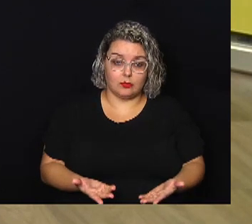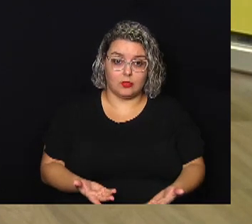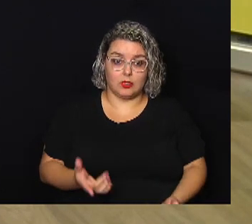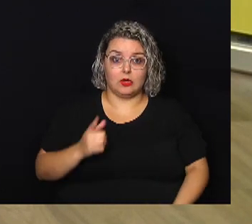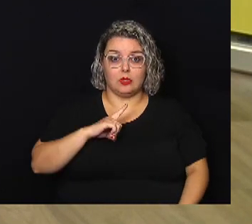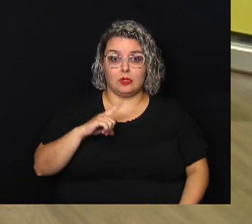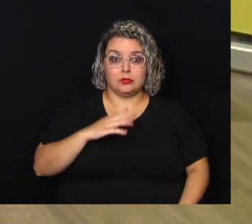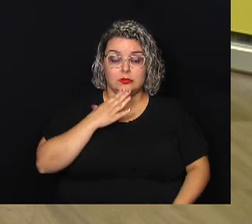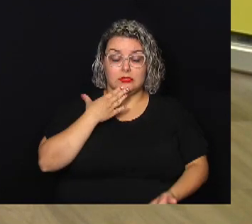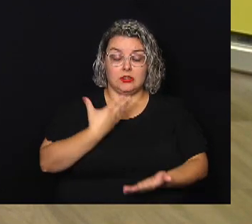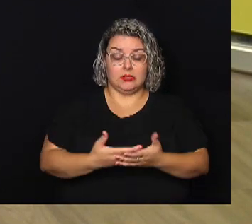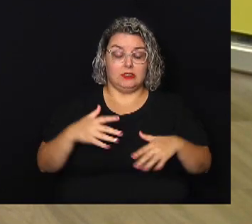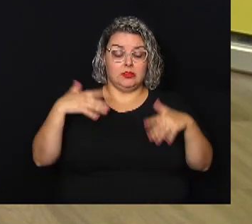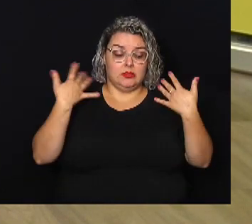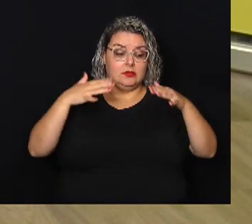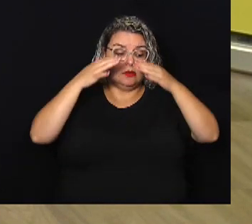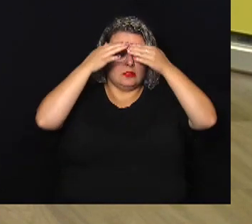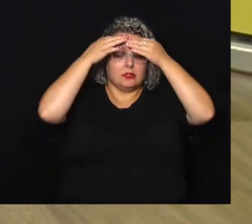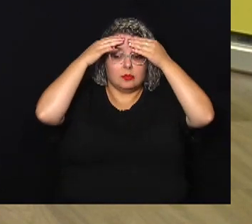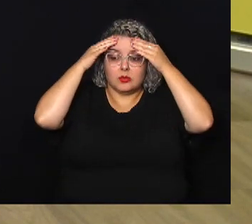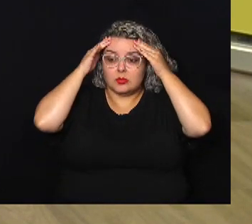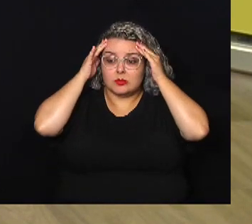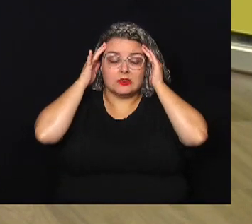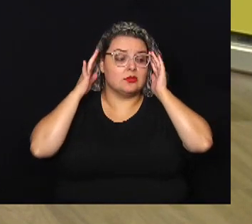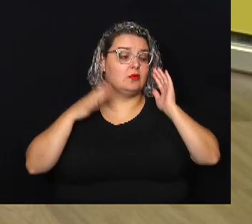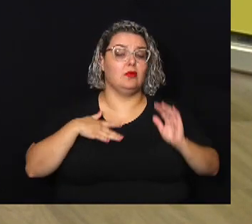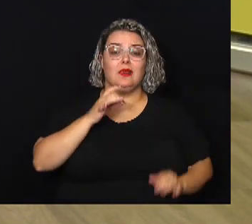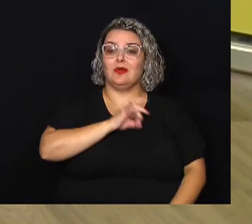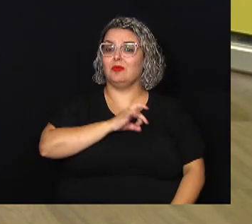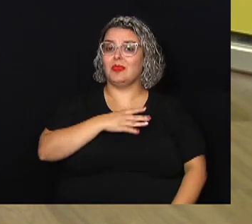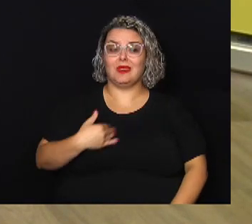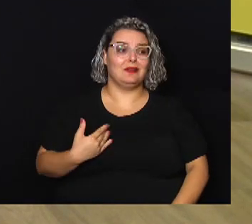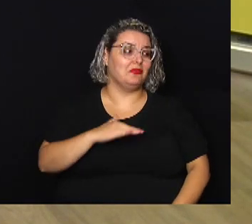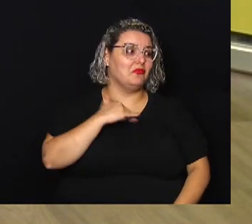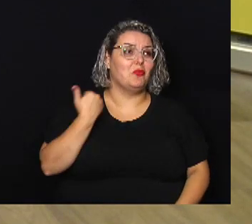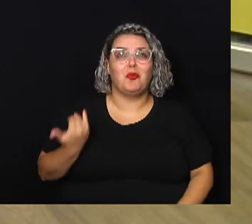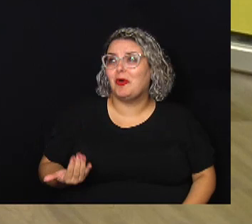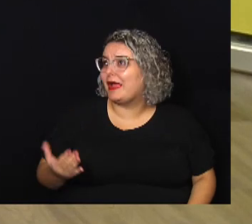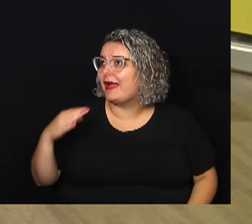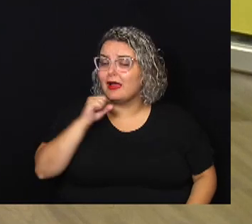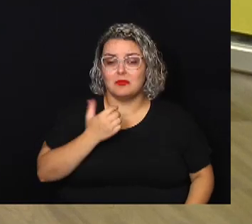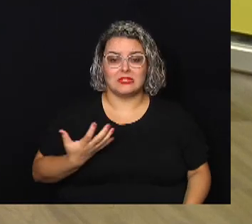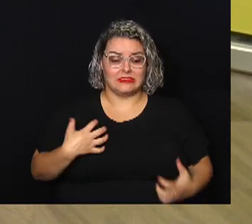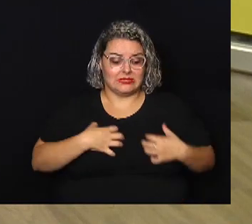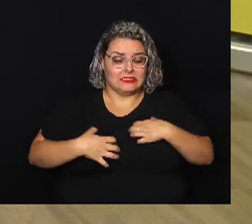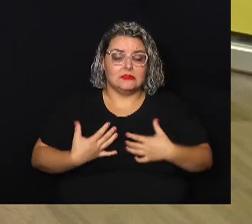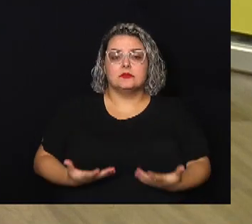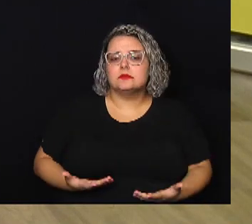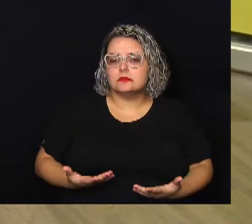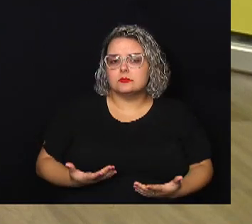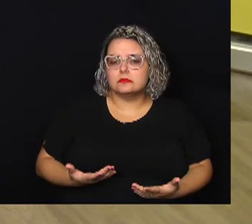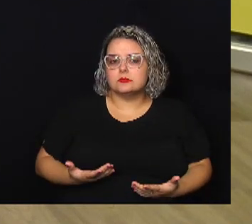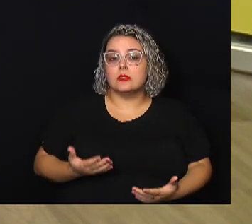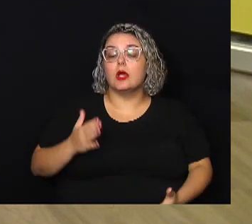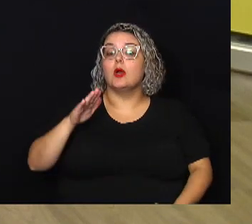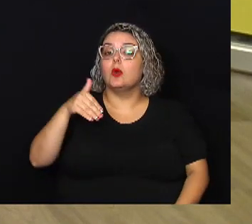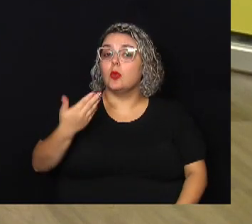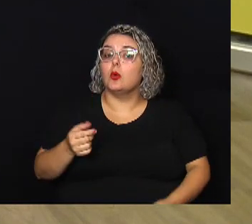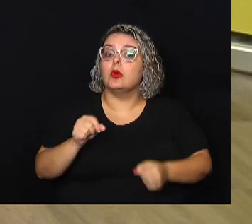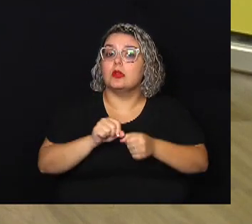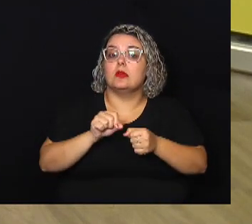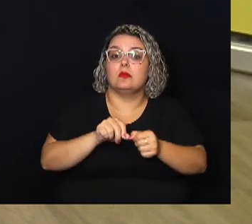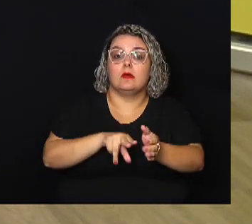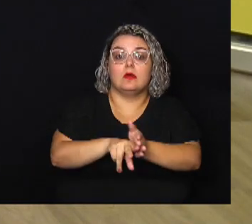um susto, vem todo aquele medo, vem toda aquela tensão, aquela angústia. Mas quando é feito o